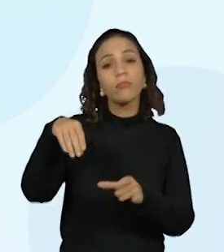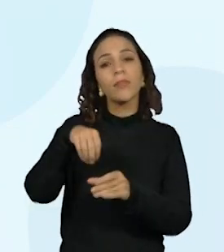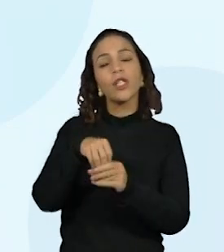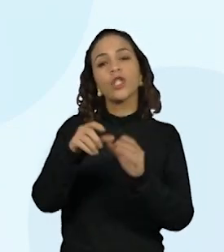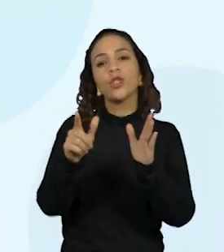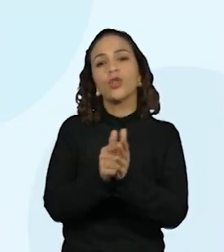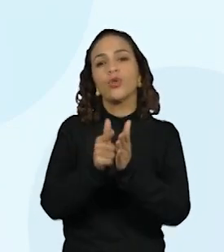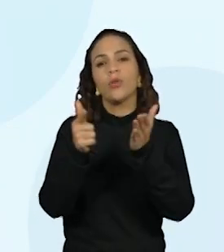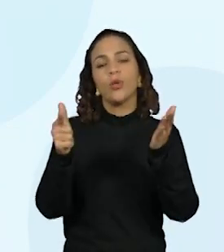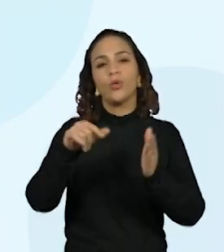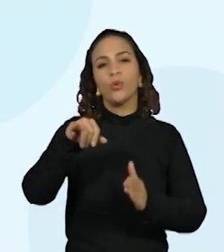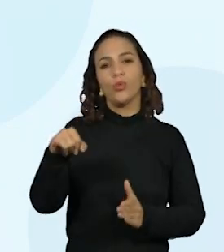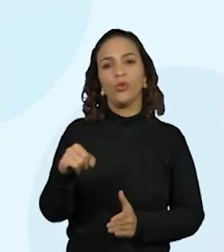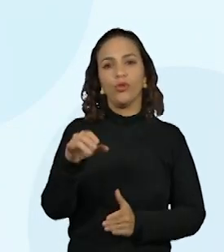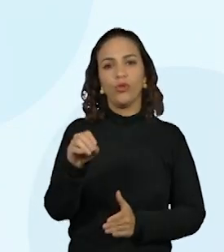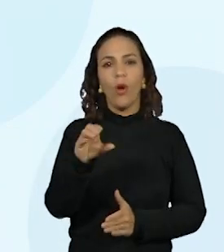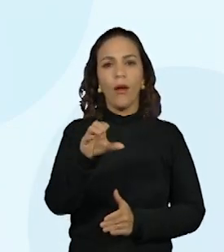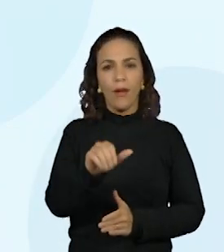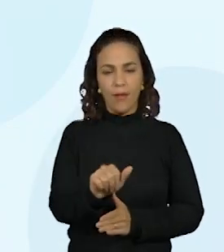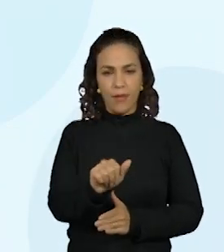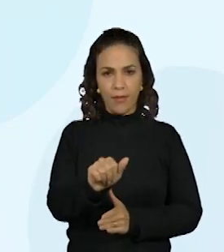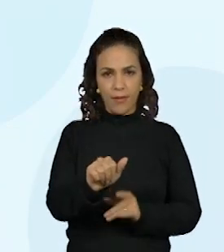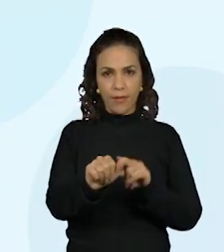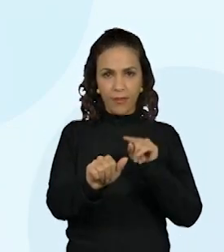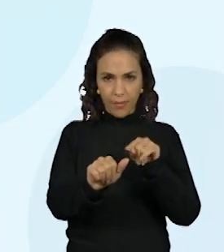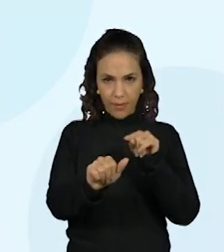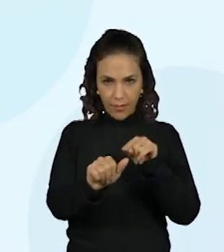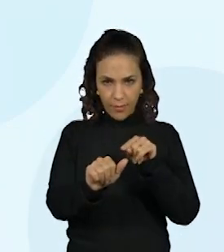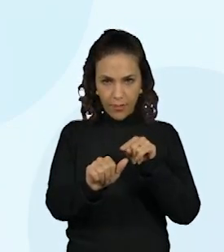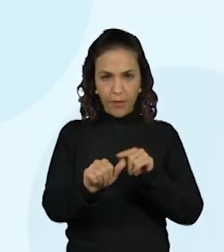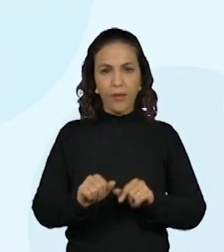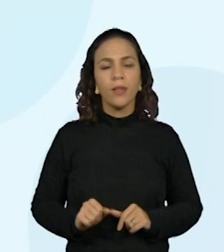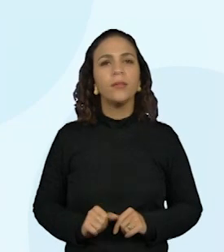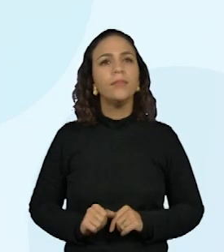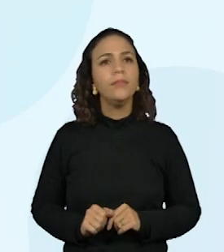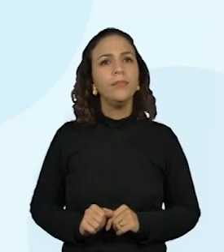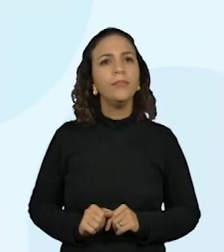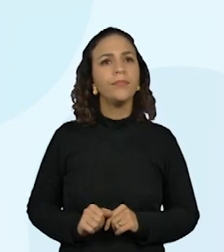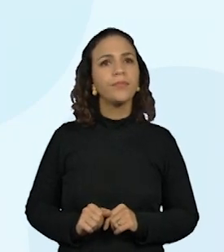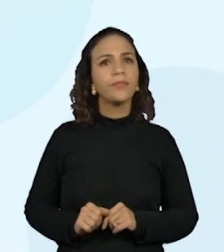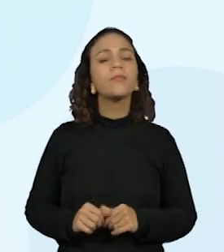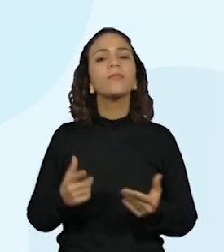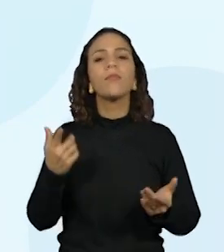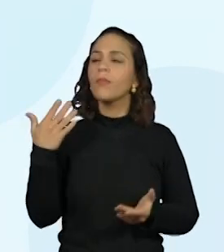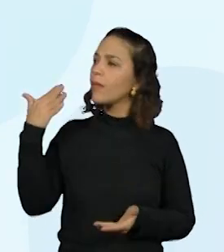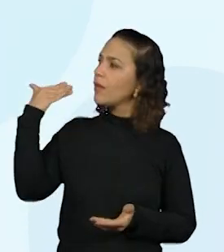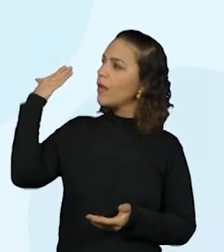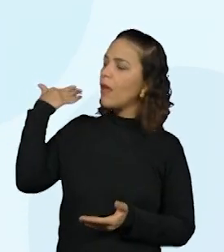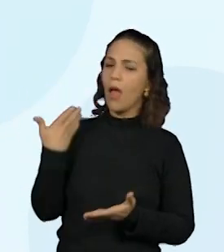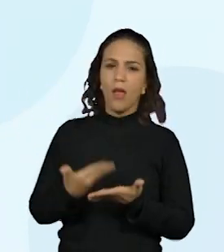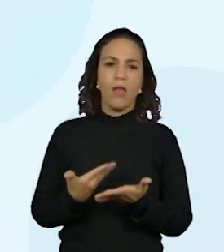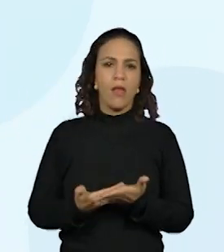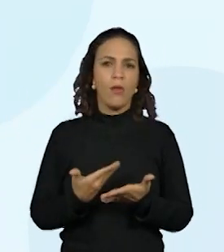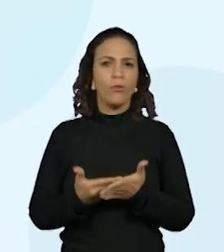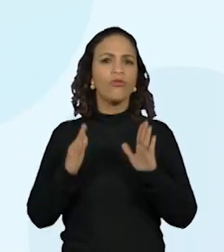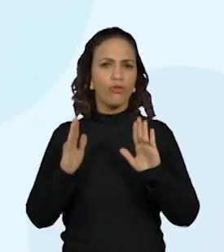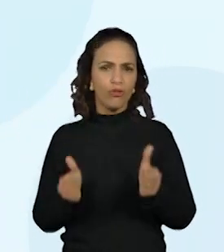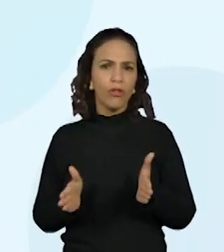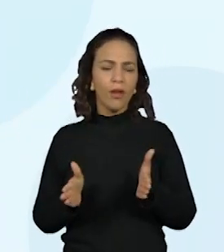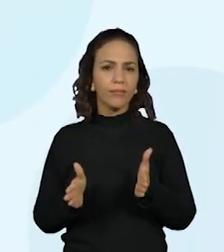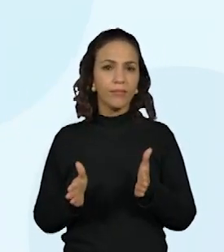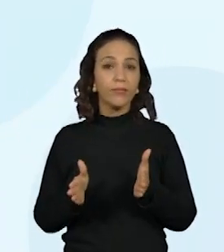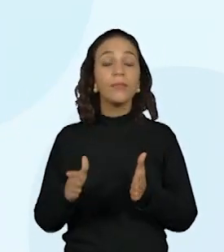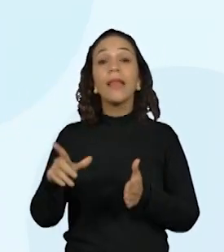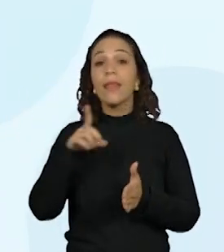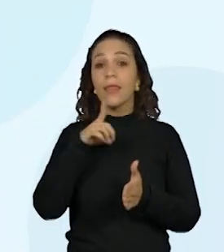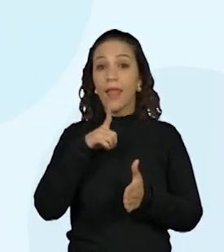Joca, que é um jornal já conhecido e utilizado por nós em outras aulas. O jornal que pode ter uma